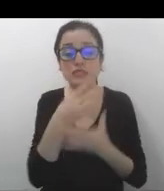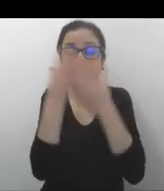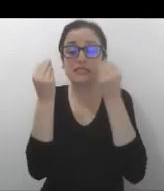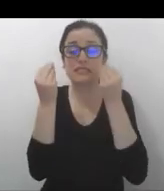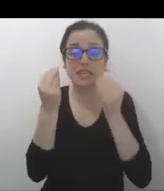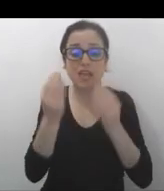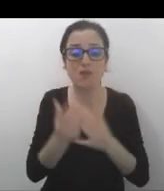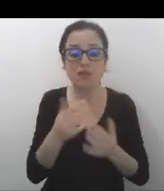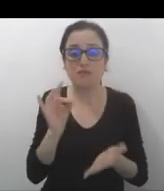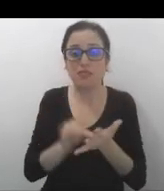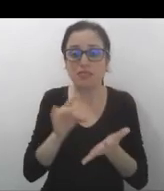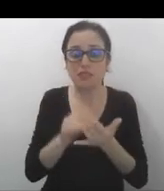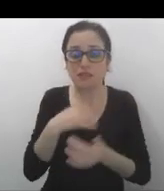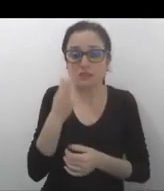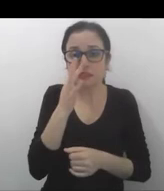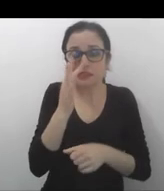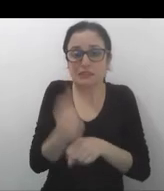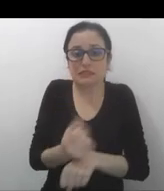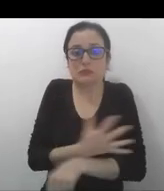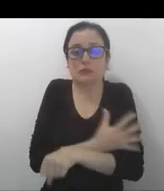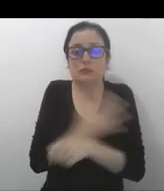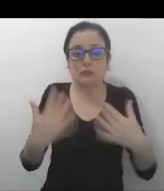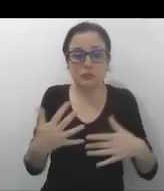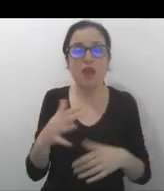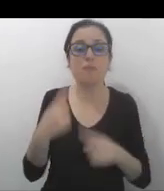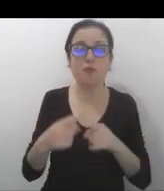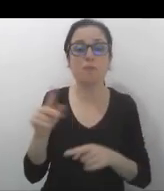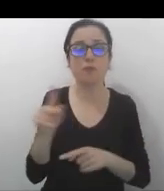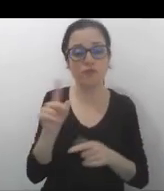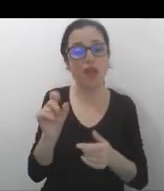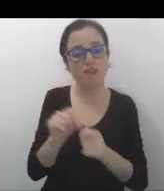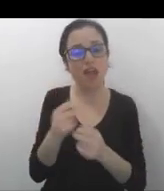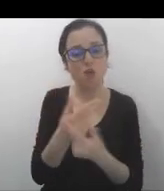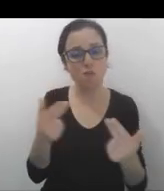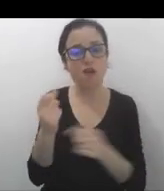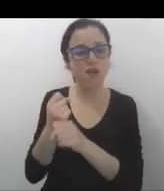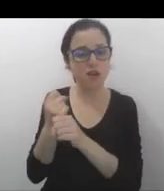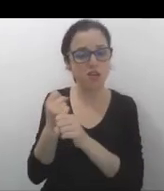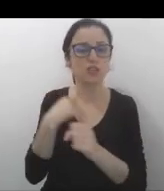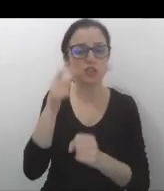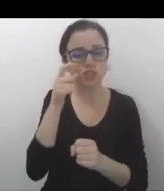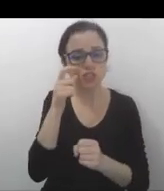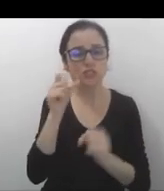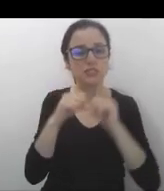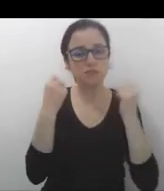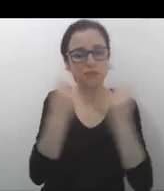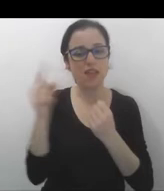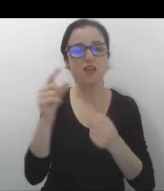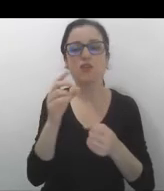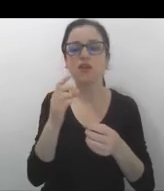Obrigada, Lívia, eu tinha até esquecido. Mas, de fato, eu me surpreendi, porque faz alguns anos eu